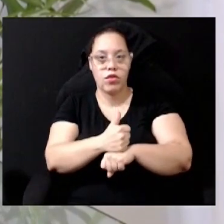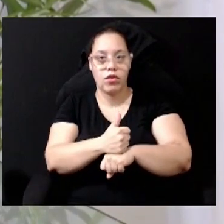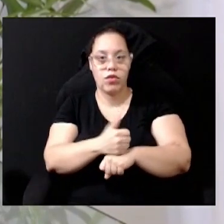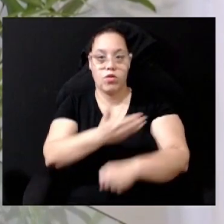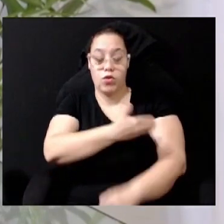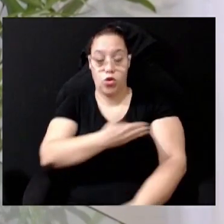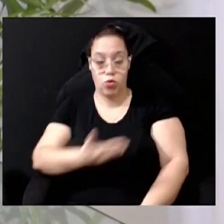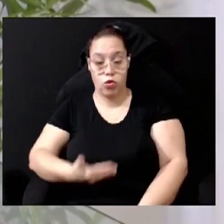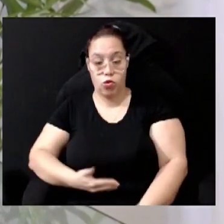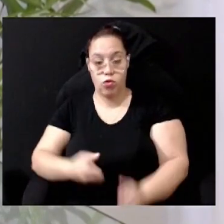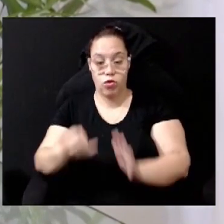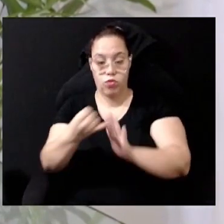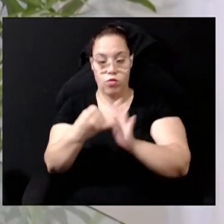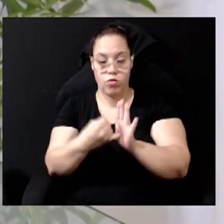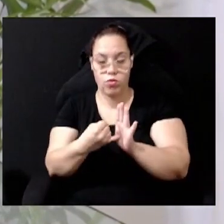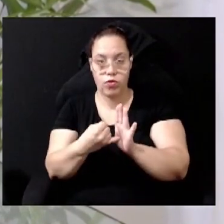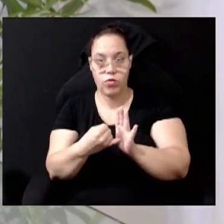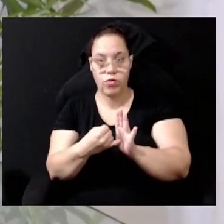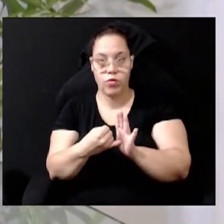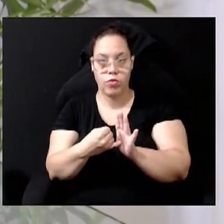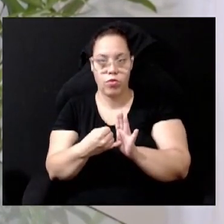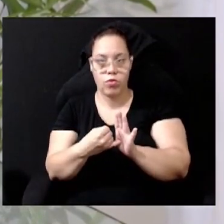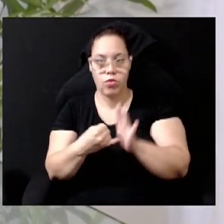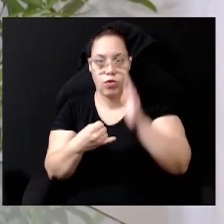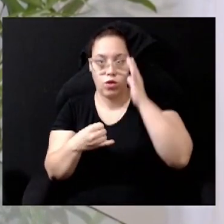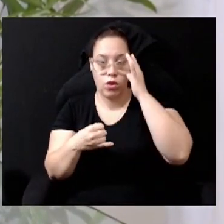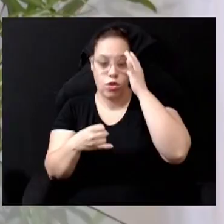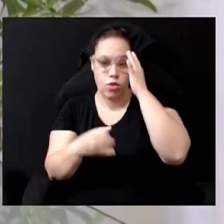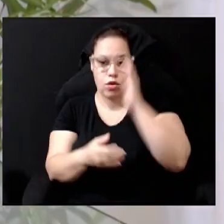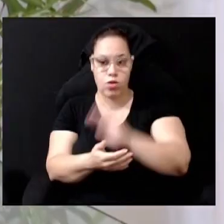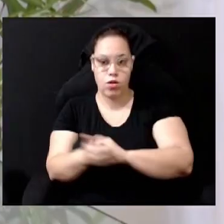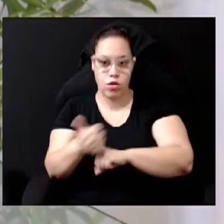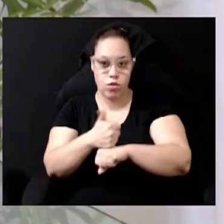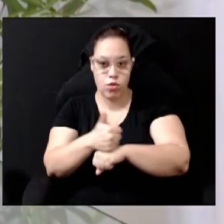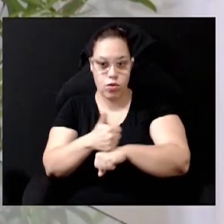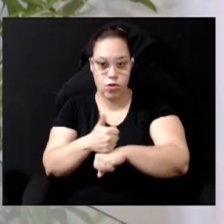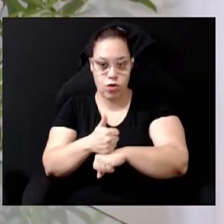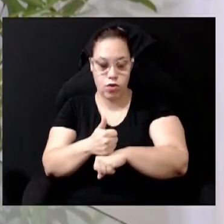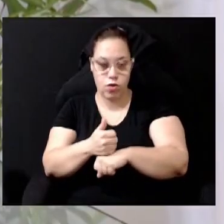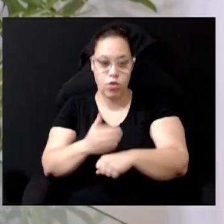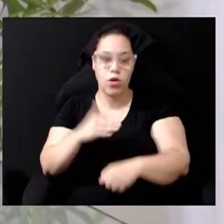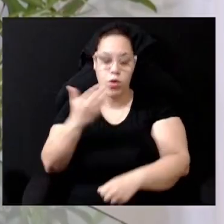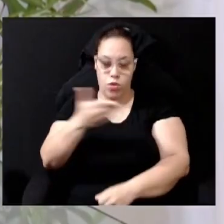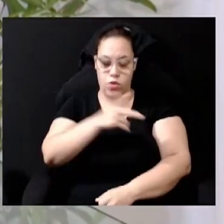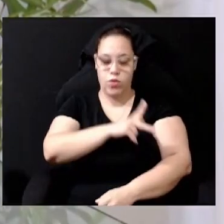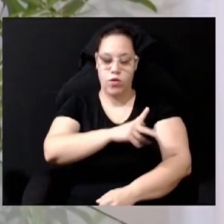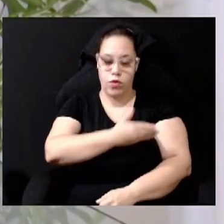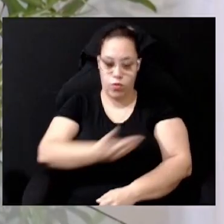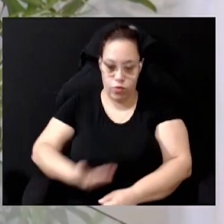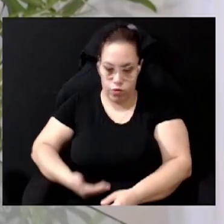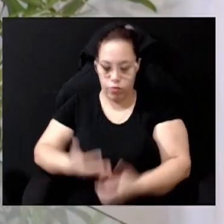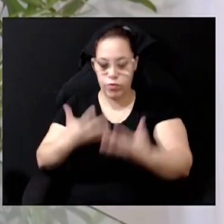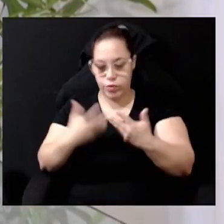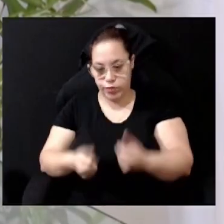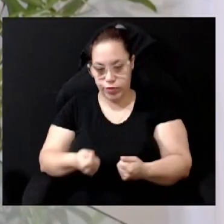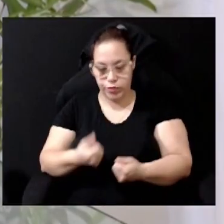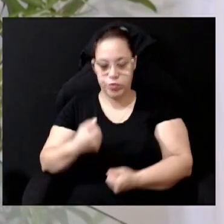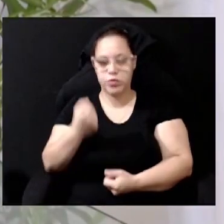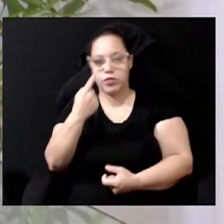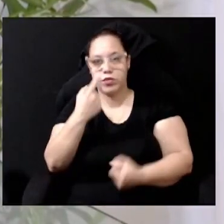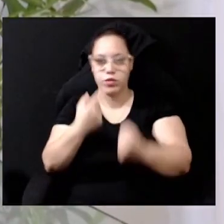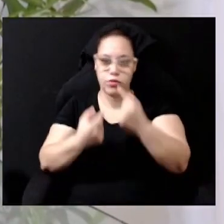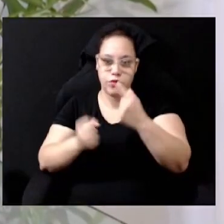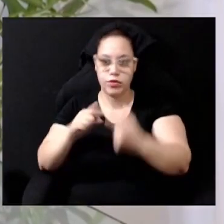então os profissionais que trabalham para o governo também têm direito a receber, e a gente tem algumas outras pessoas,